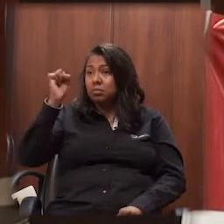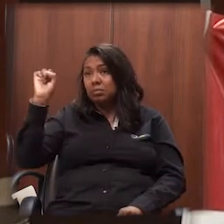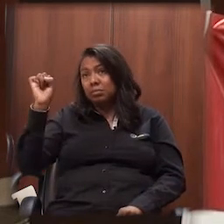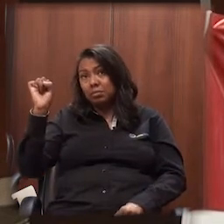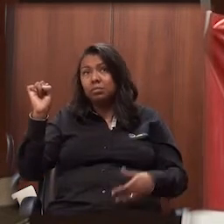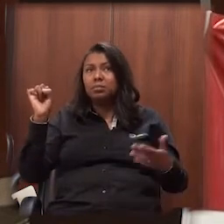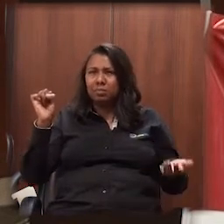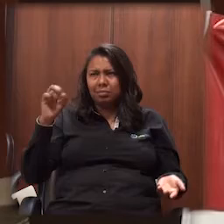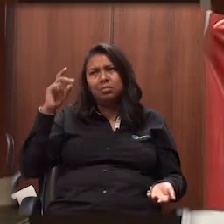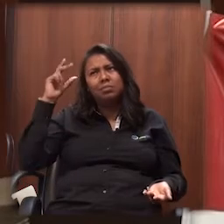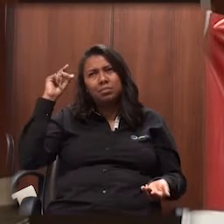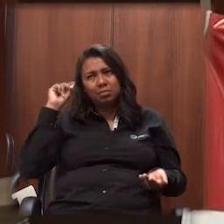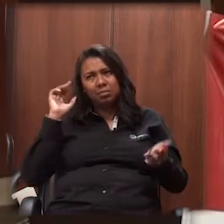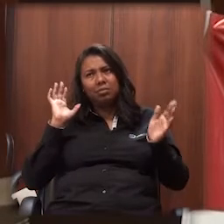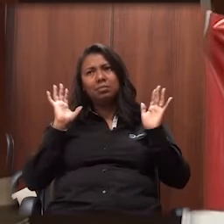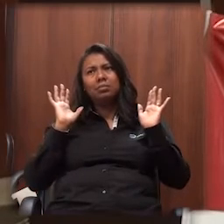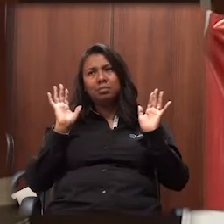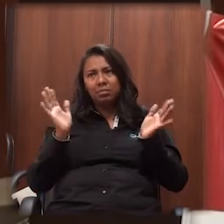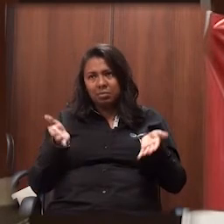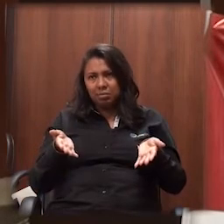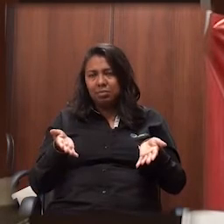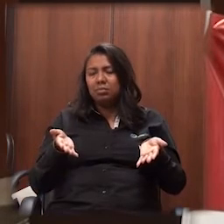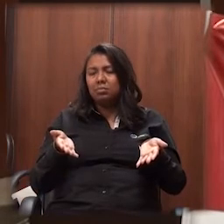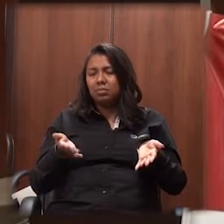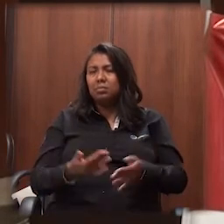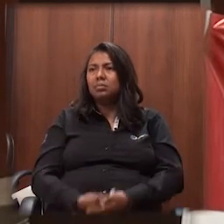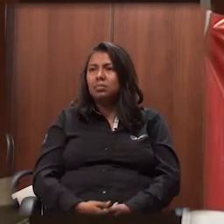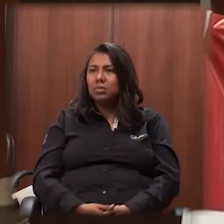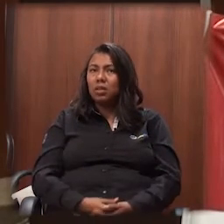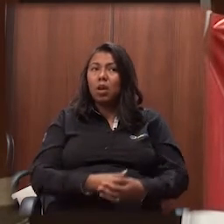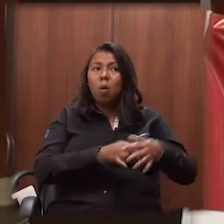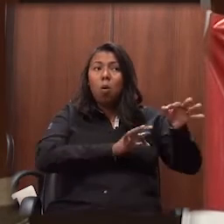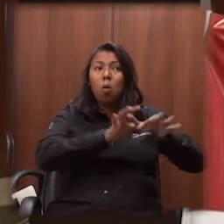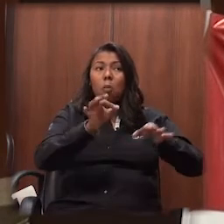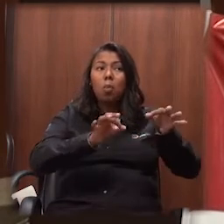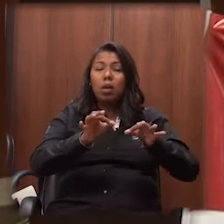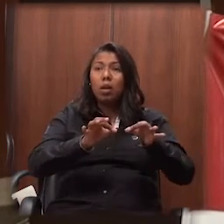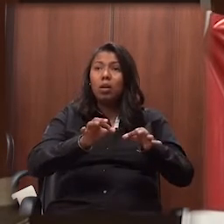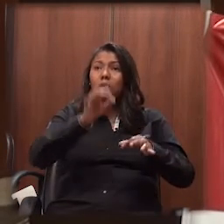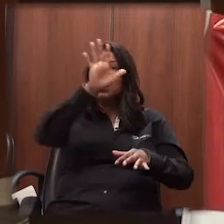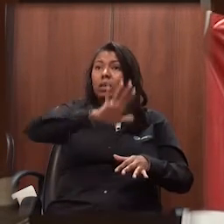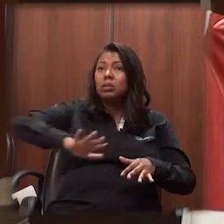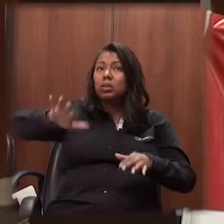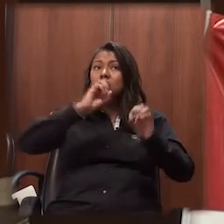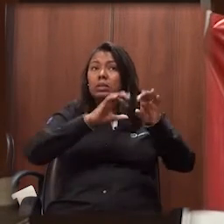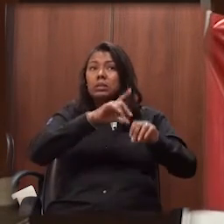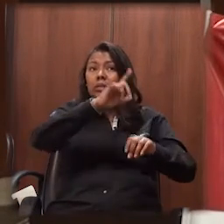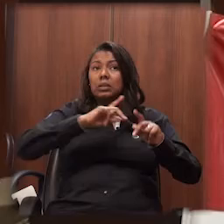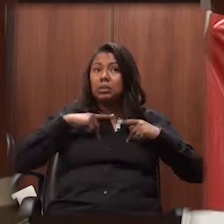1988. Já faz algum tempo que ela está em vigência. O Plano Nacional de Educação e Direitos é